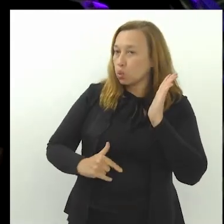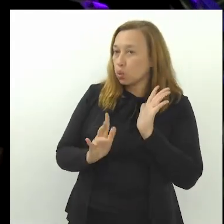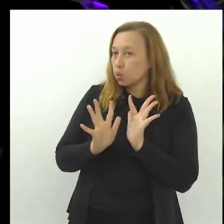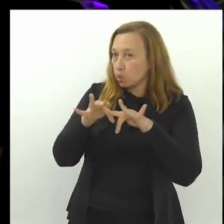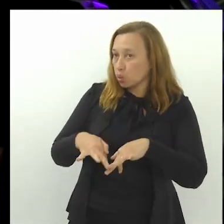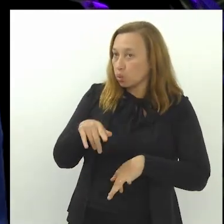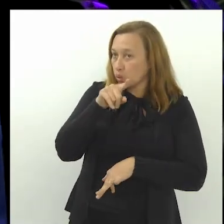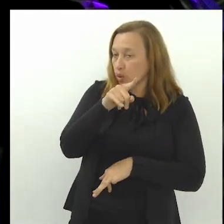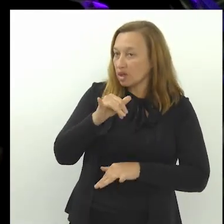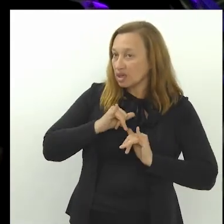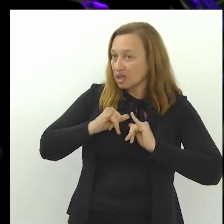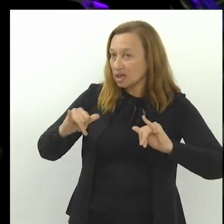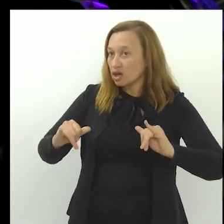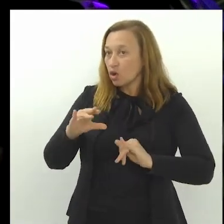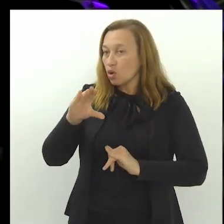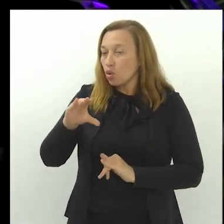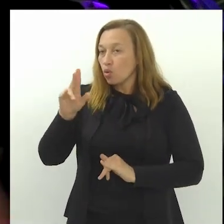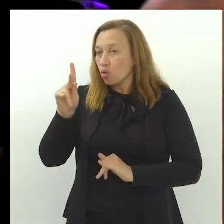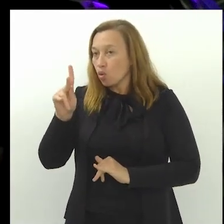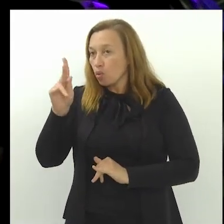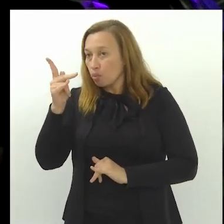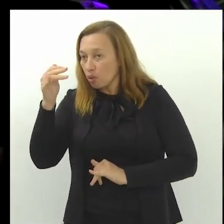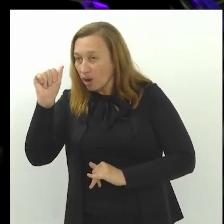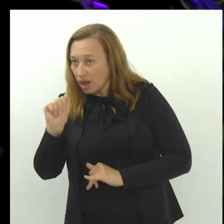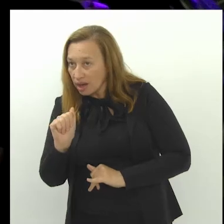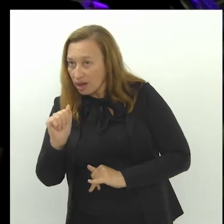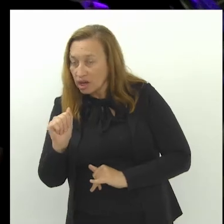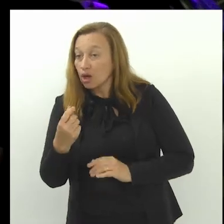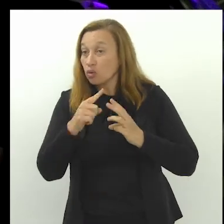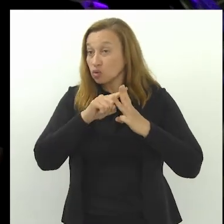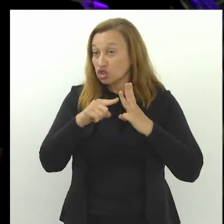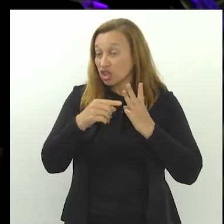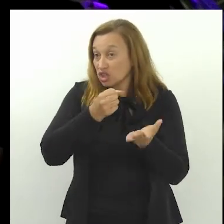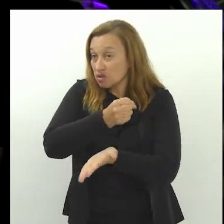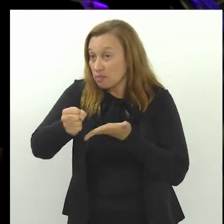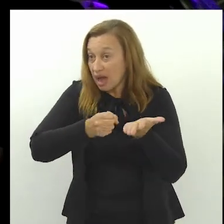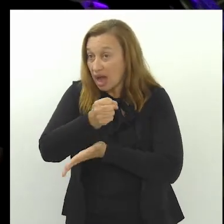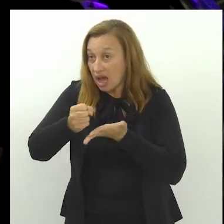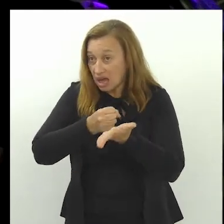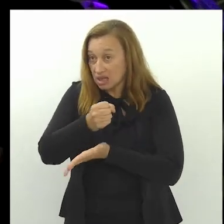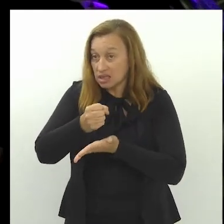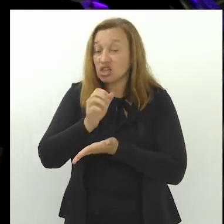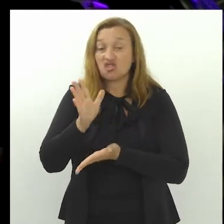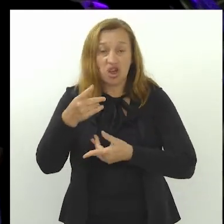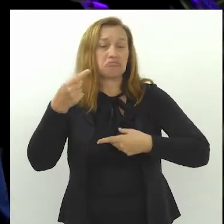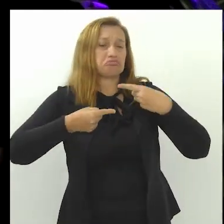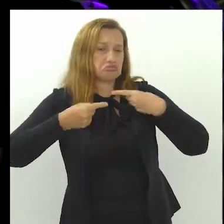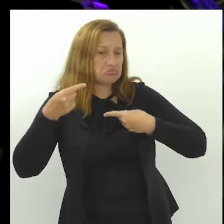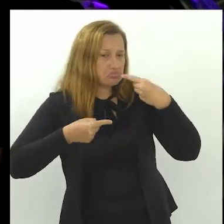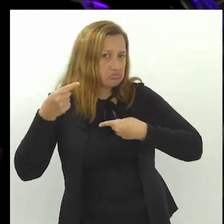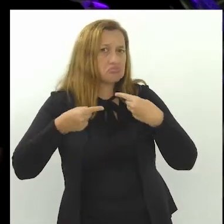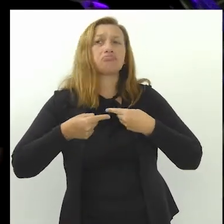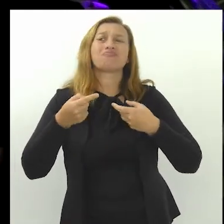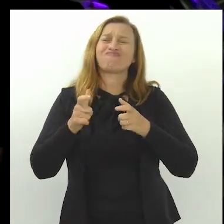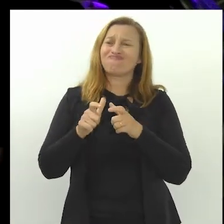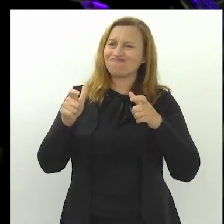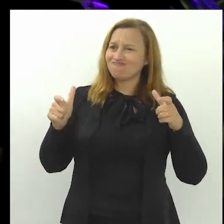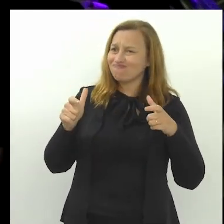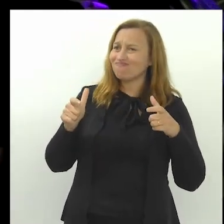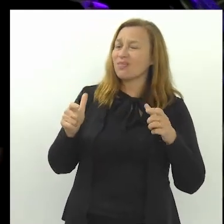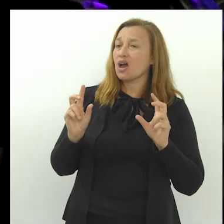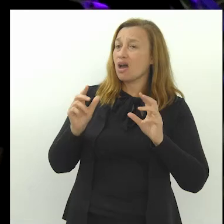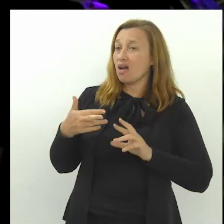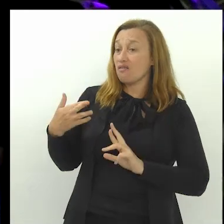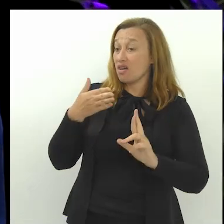obviamente, o documento final ali da declaração da cúpula social, os 3 eixos centrais, na minha opinião, contemplam muito do que foi discutido, acho que foi